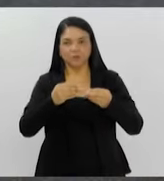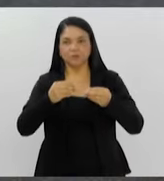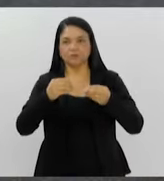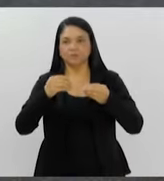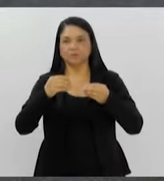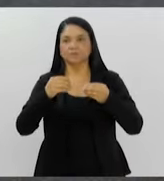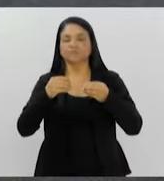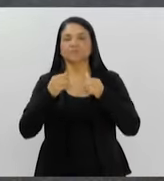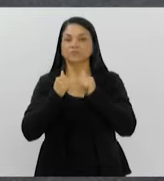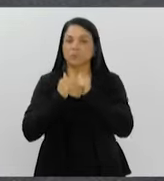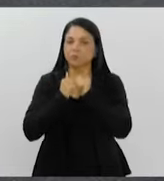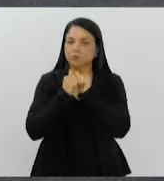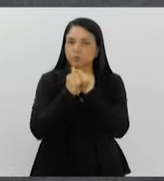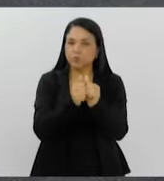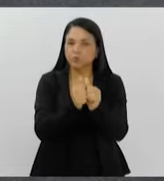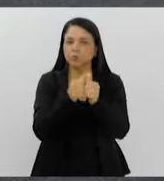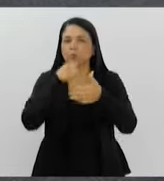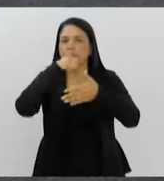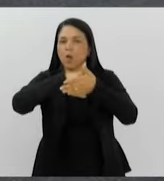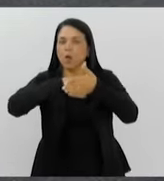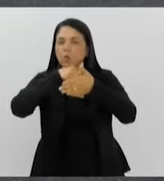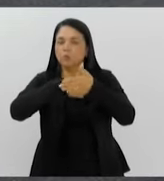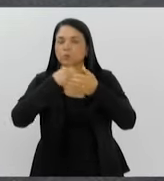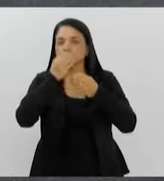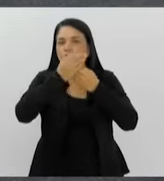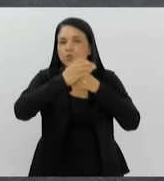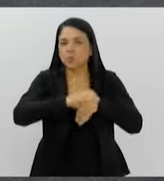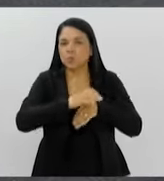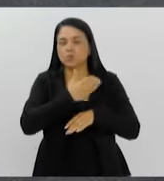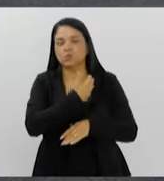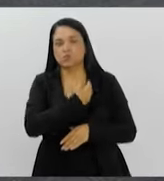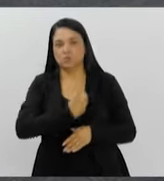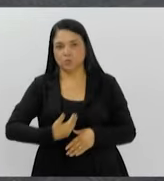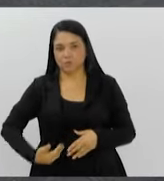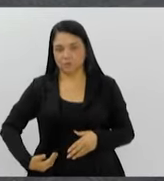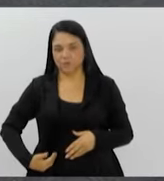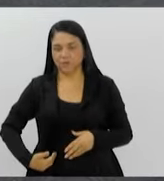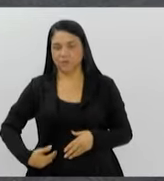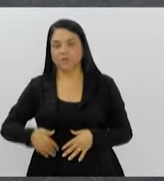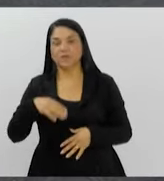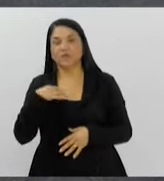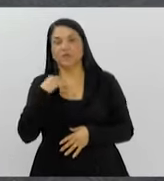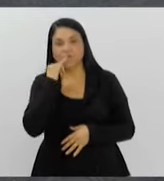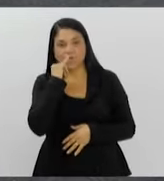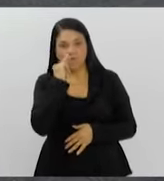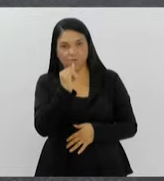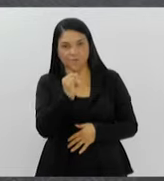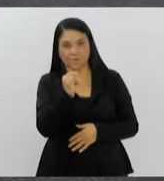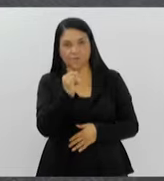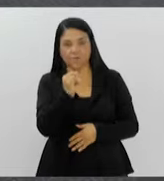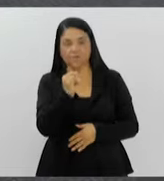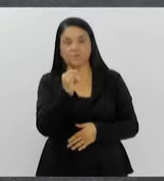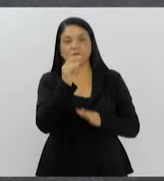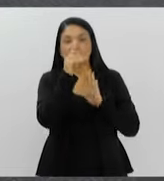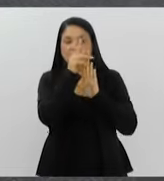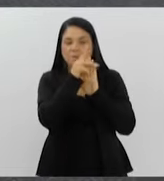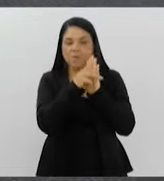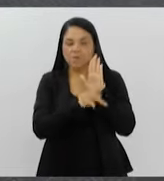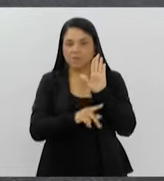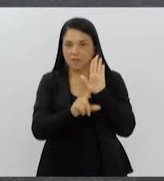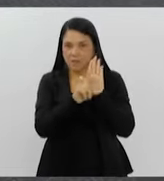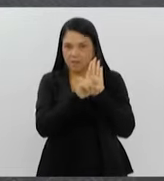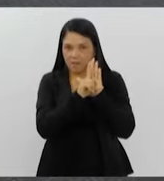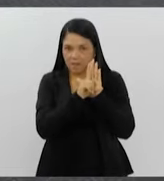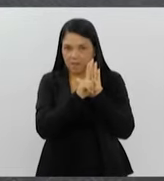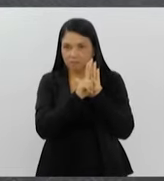caminham conosco nessa luta dos concursos públicos né e dizer que esse esse projeto foi